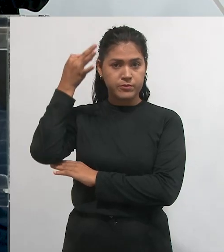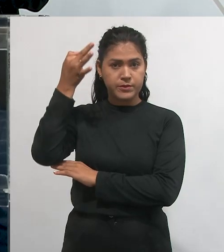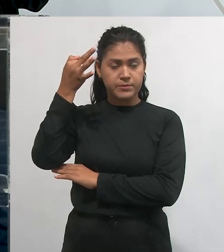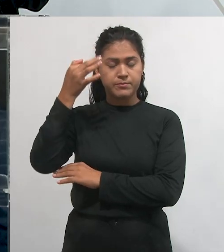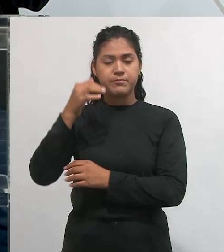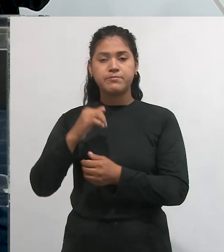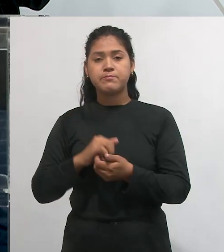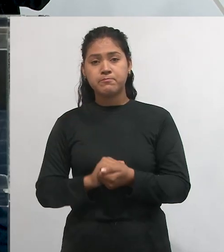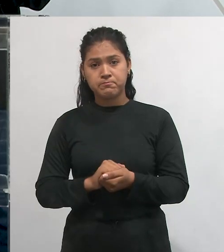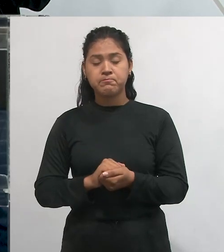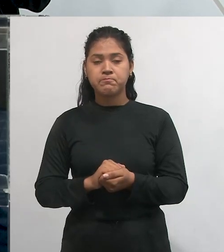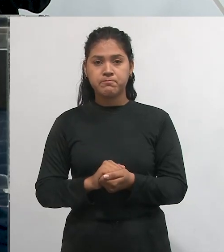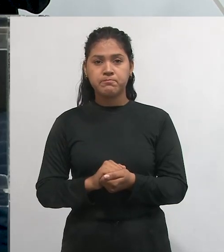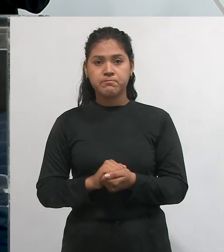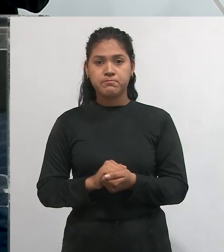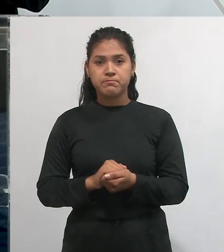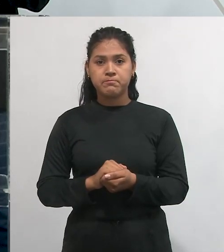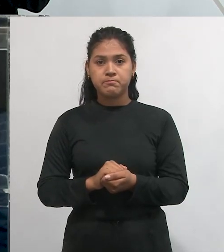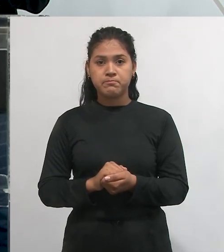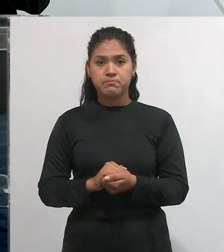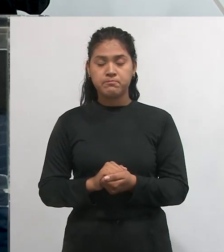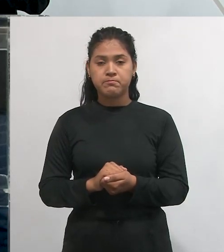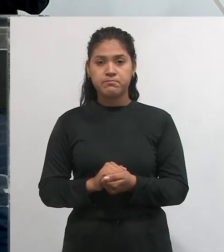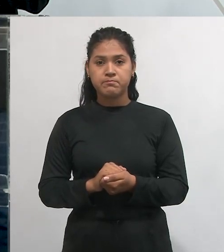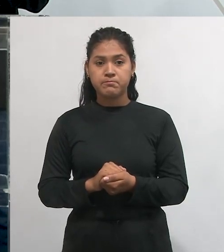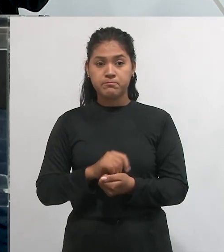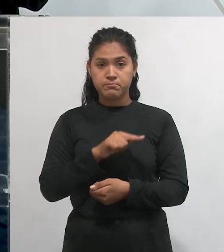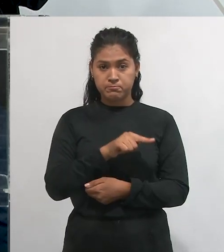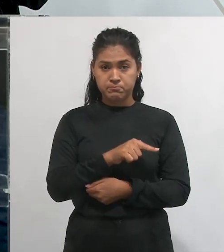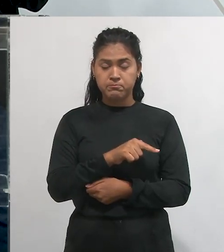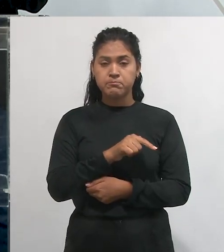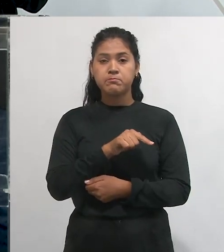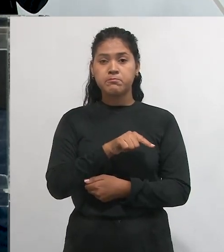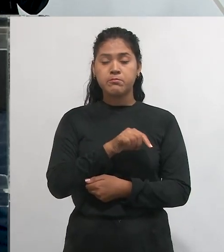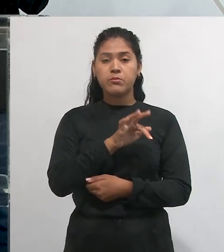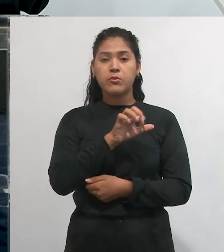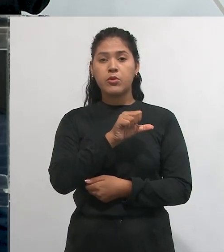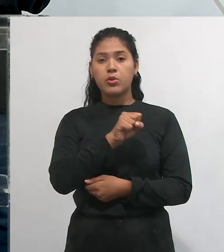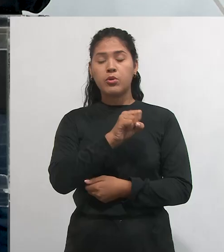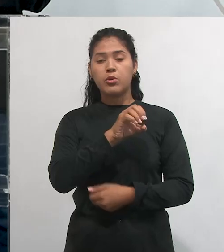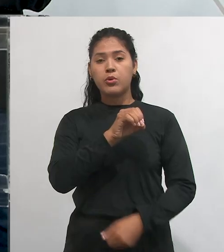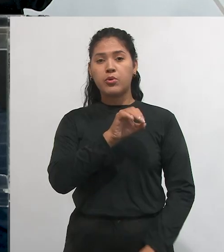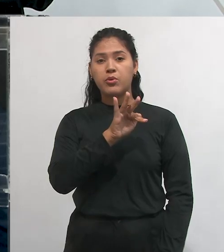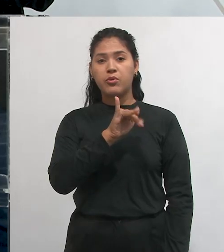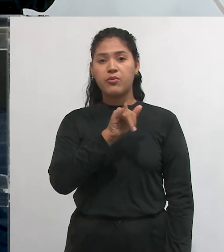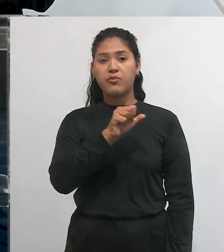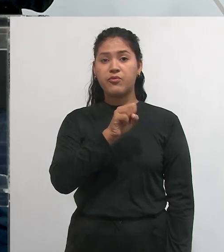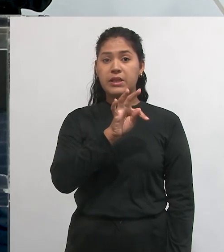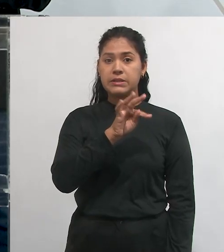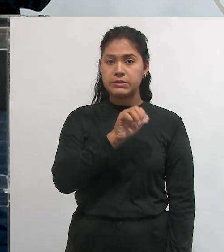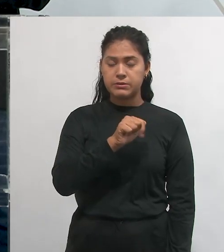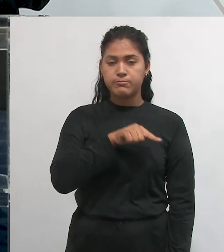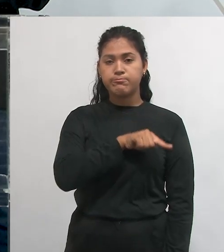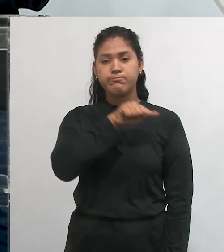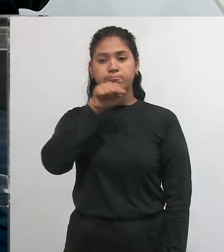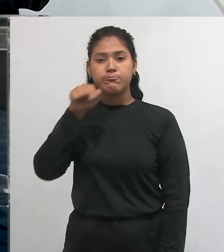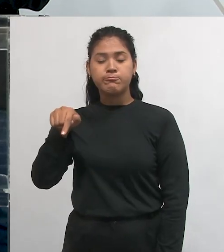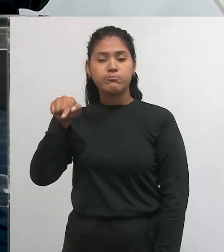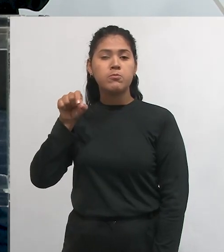assim. Do outro lado, inicia-se de um modo muito contundente uma